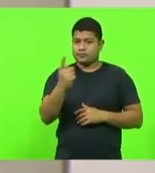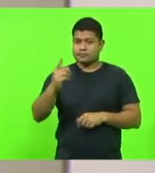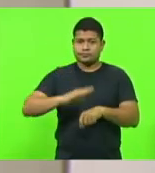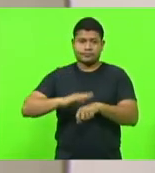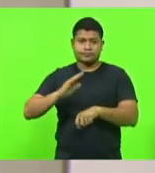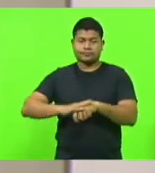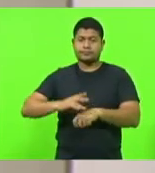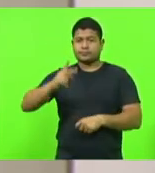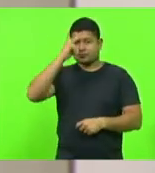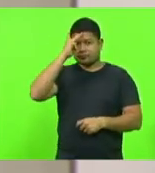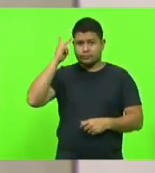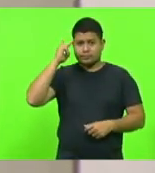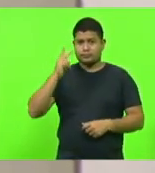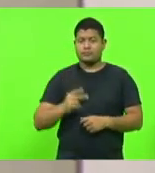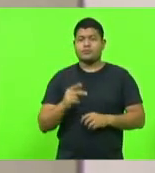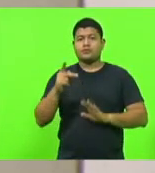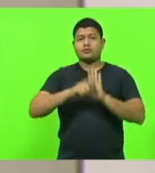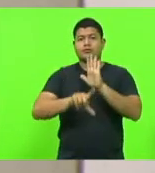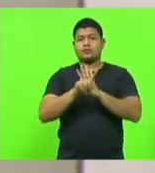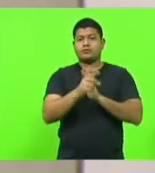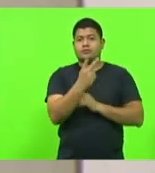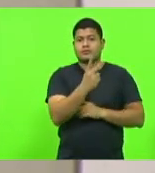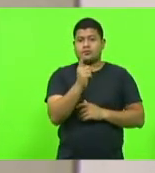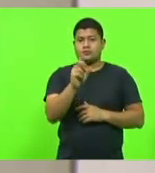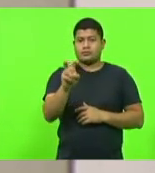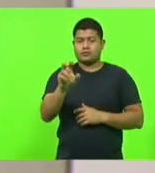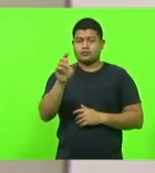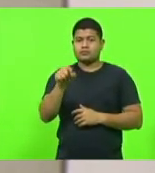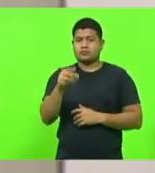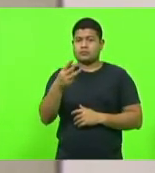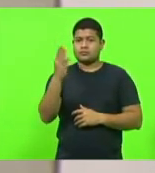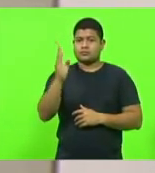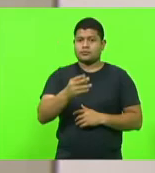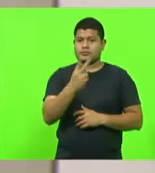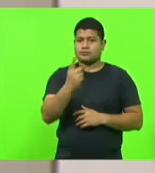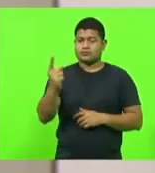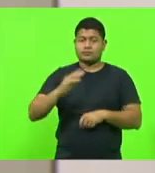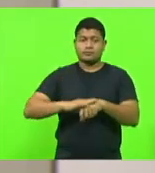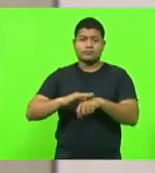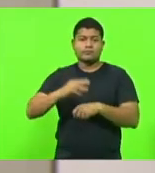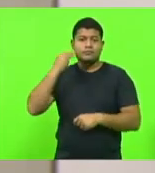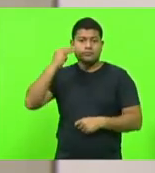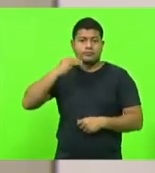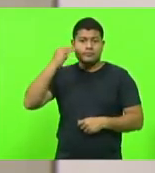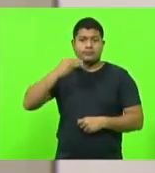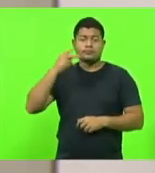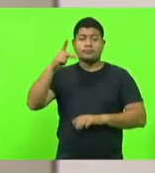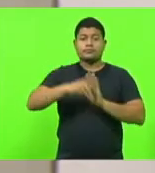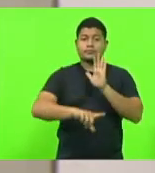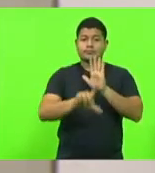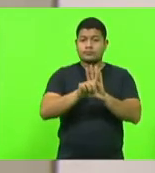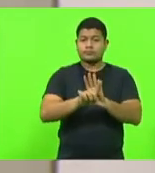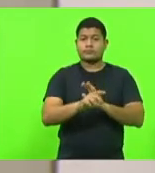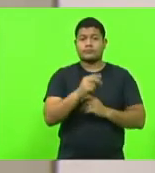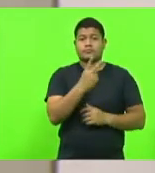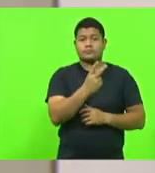deputada Paulinha. Projeto de Lei 215.3/2021, autor deputado Márcio Machado. Projeto de Lei